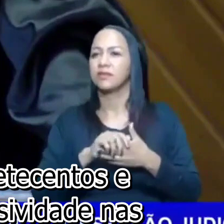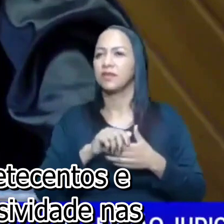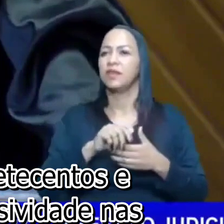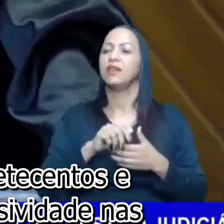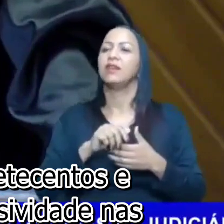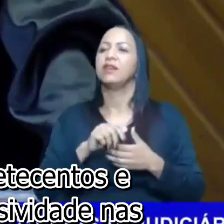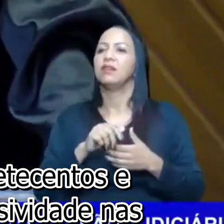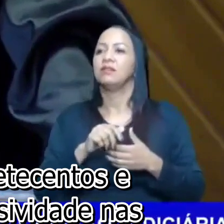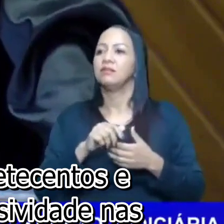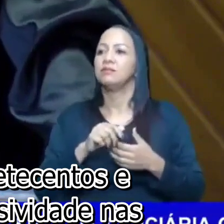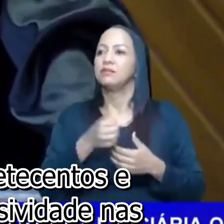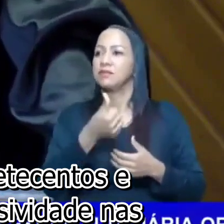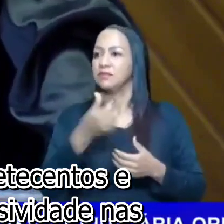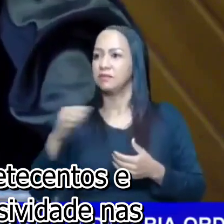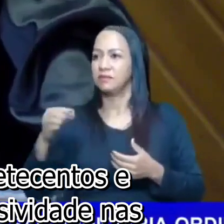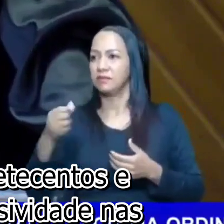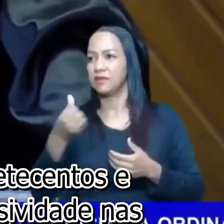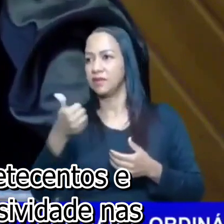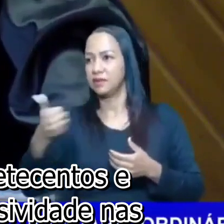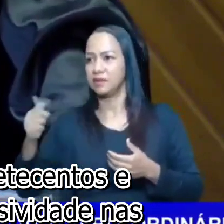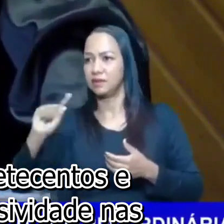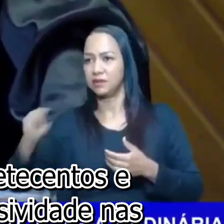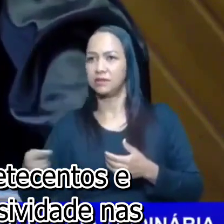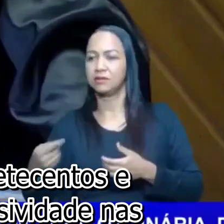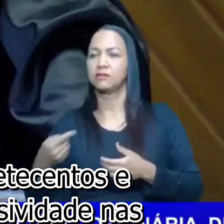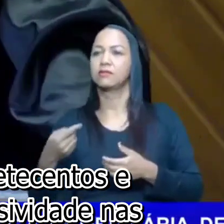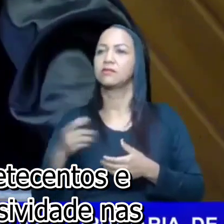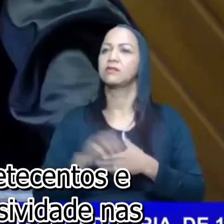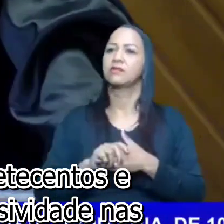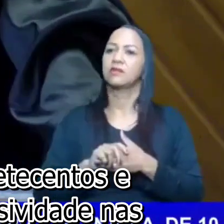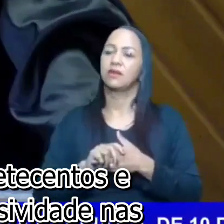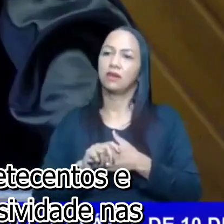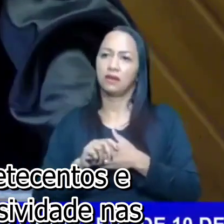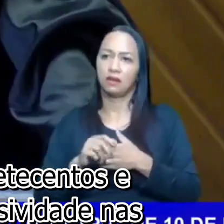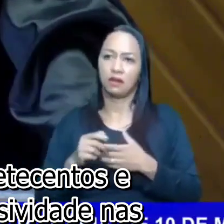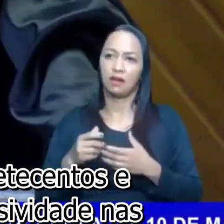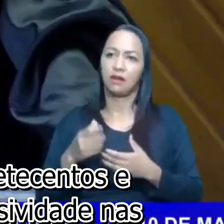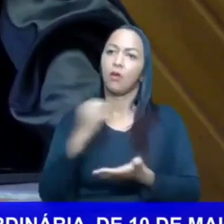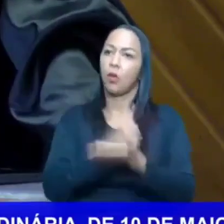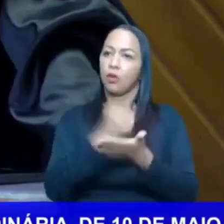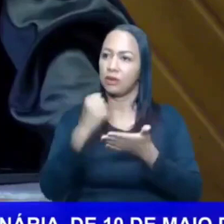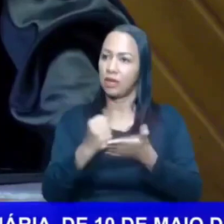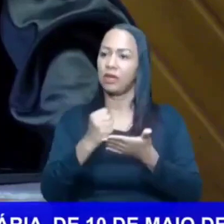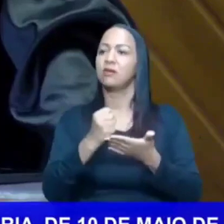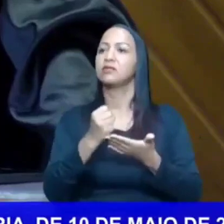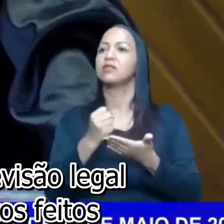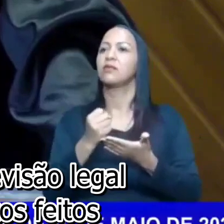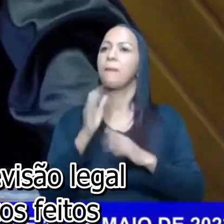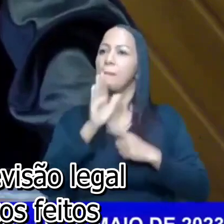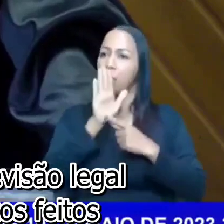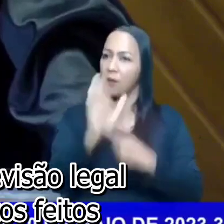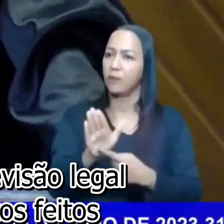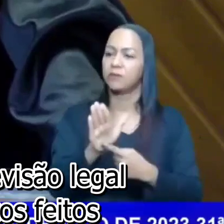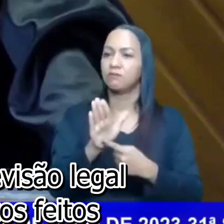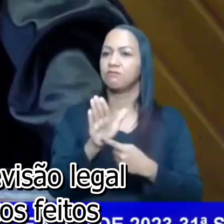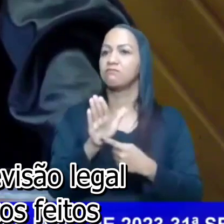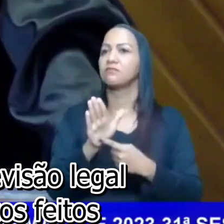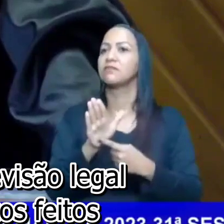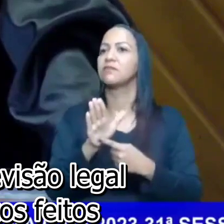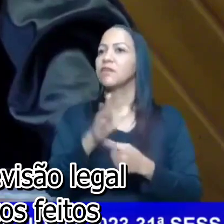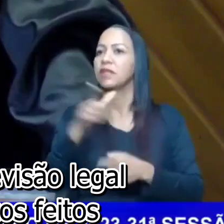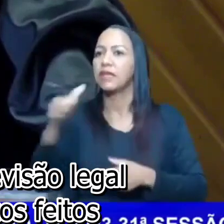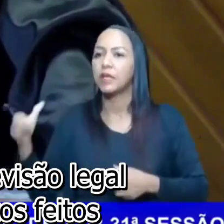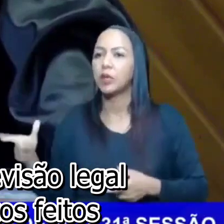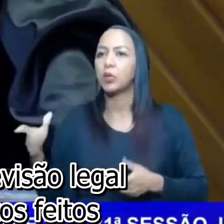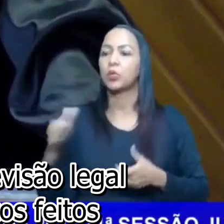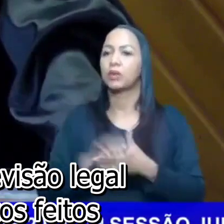66.750. E, a esse respeito da suposta abusividade nas contratações, registro que